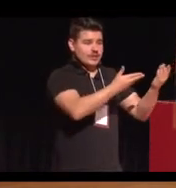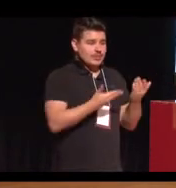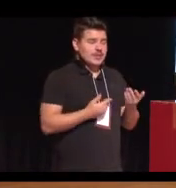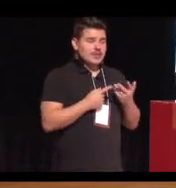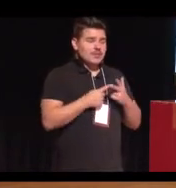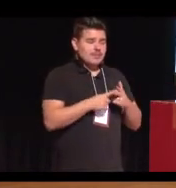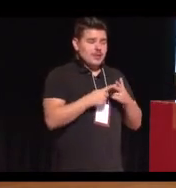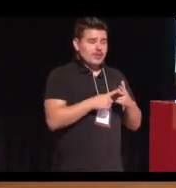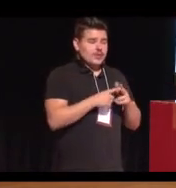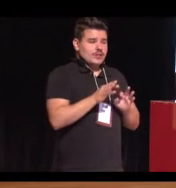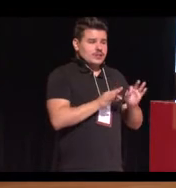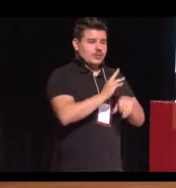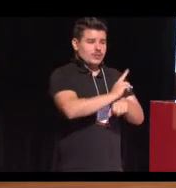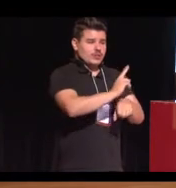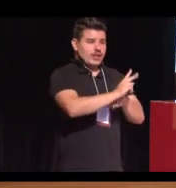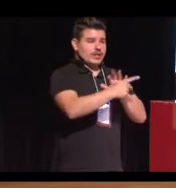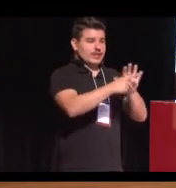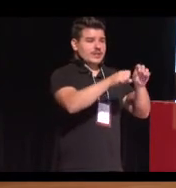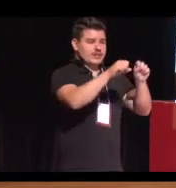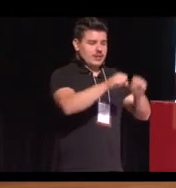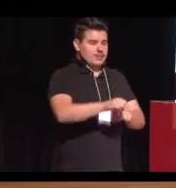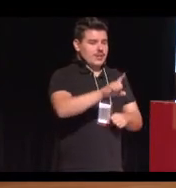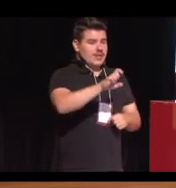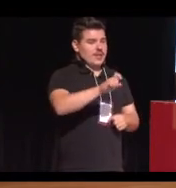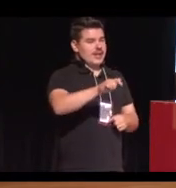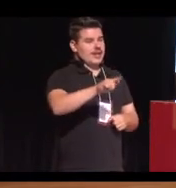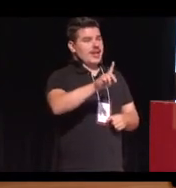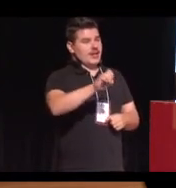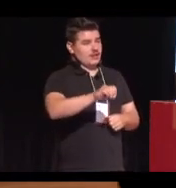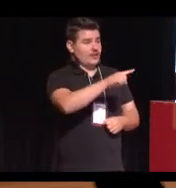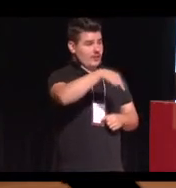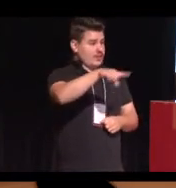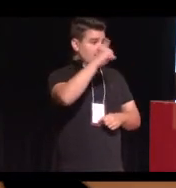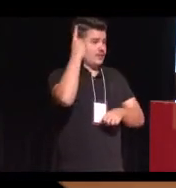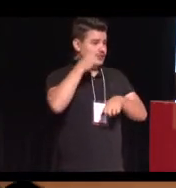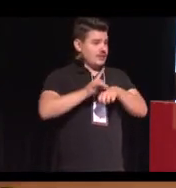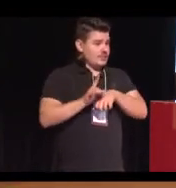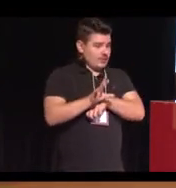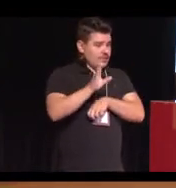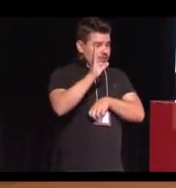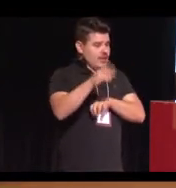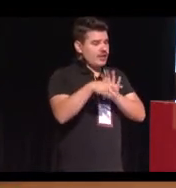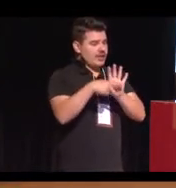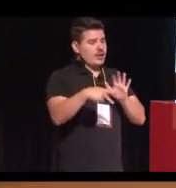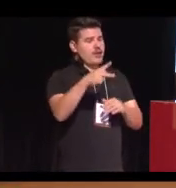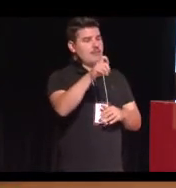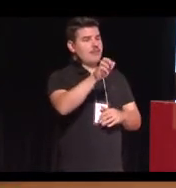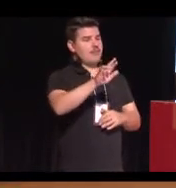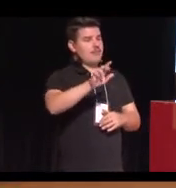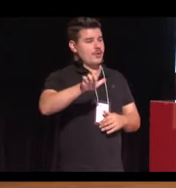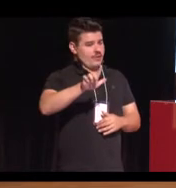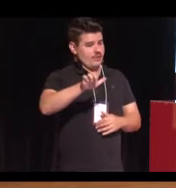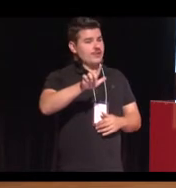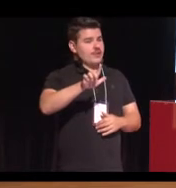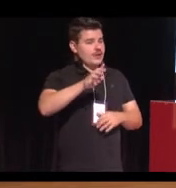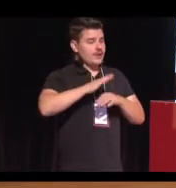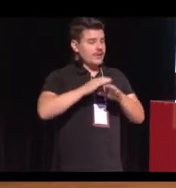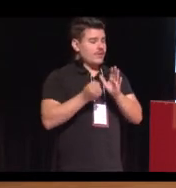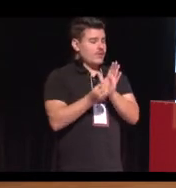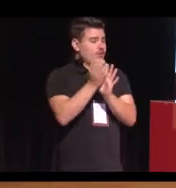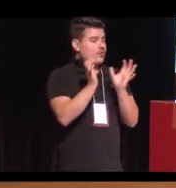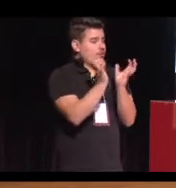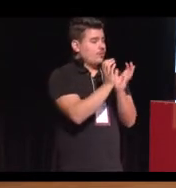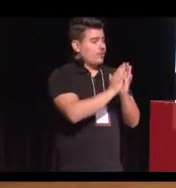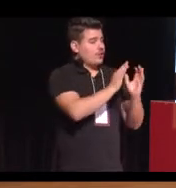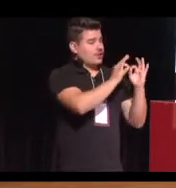legado. E esse sistema, como eu já tinha dado o spoiler, ele era escrito em Perl, e ele fazia parte do core do negócio.